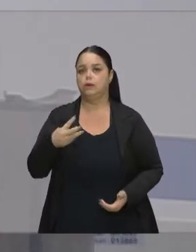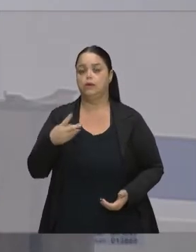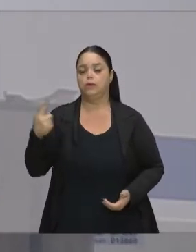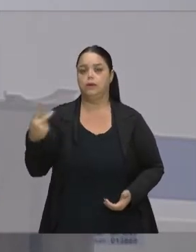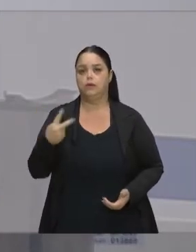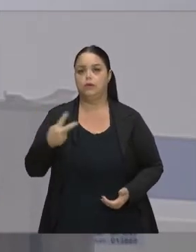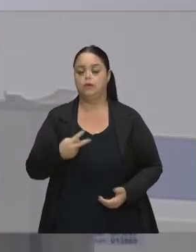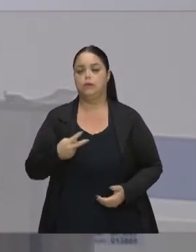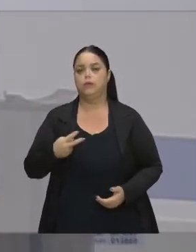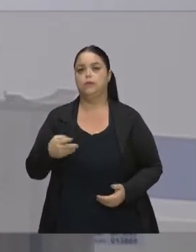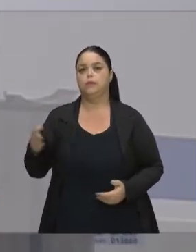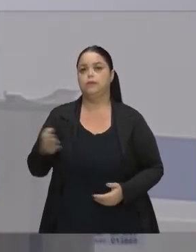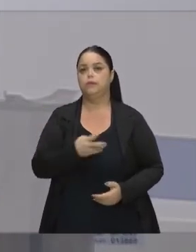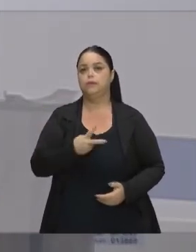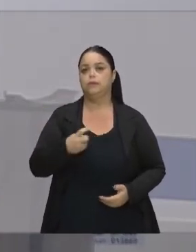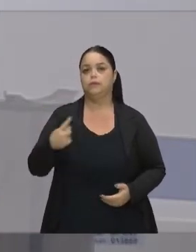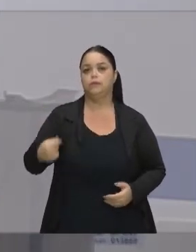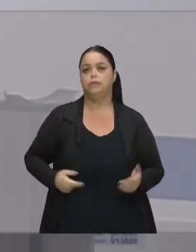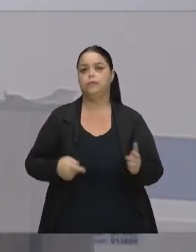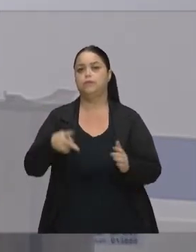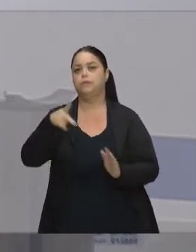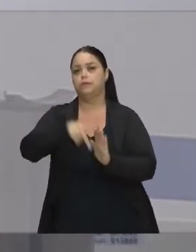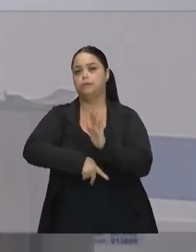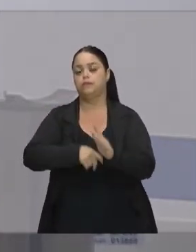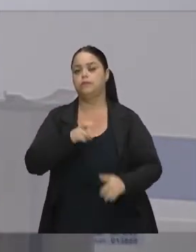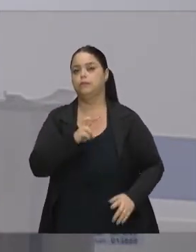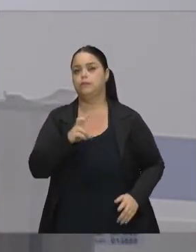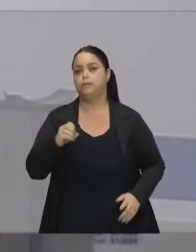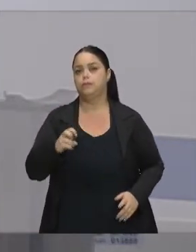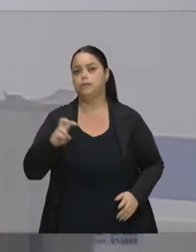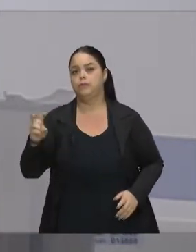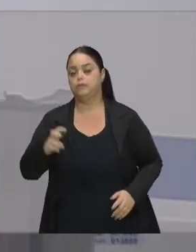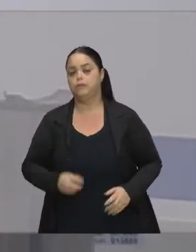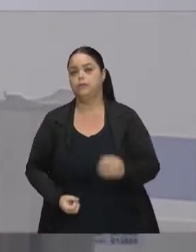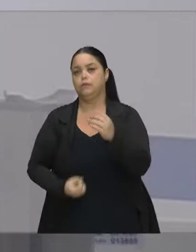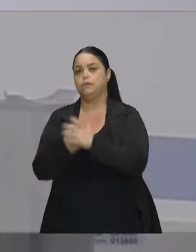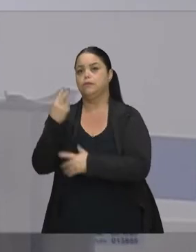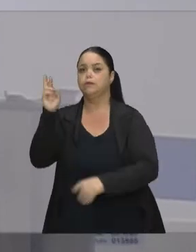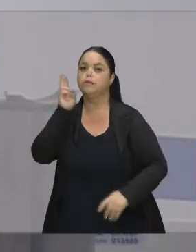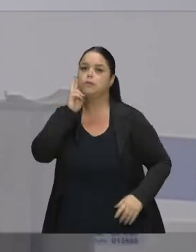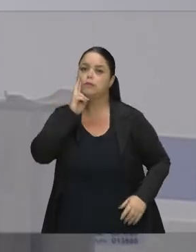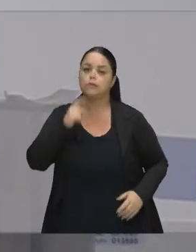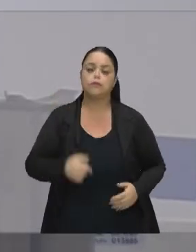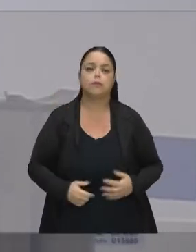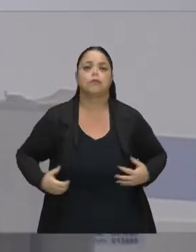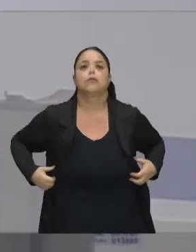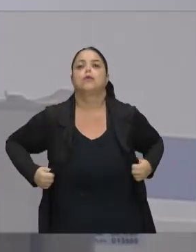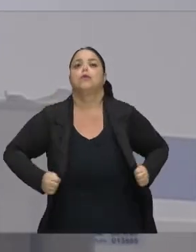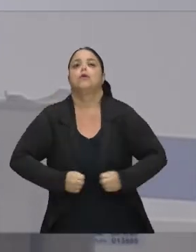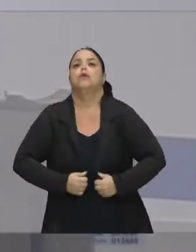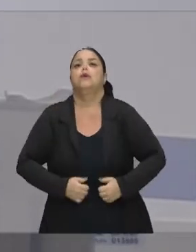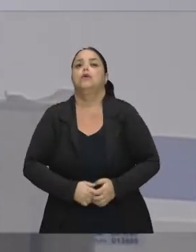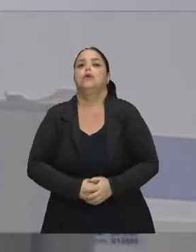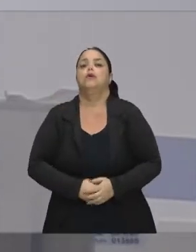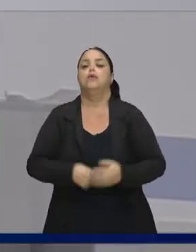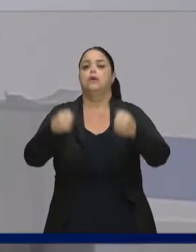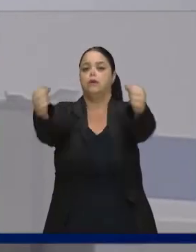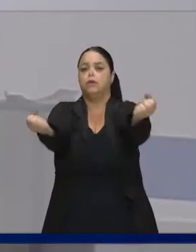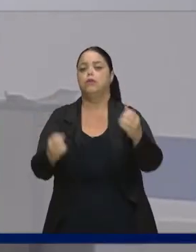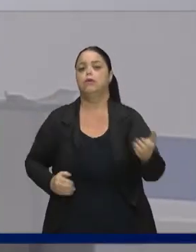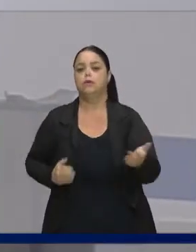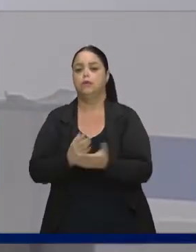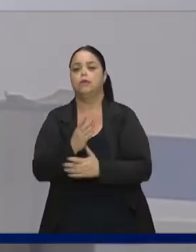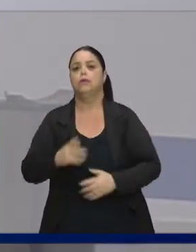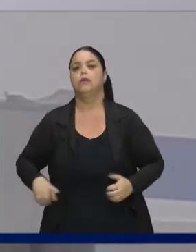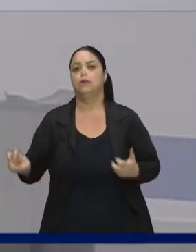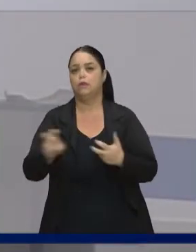10732/2021, projeto de lei número 505/2021, de autoria do vereador Renato Santiago. Autoriza o Poder